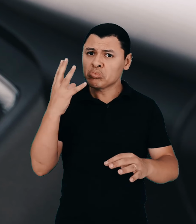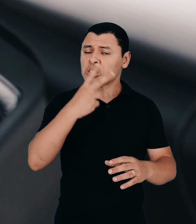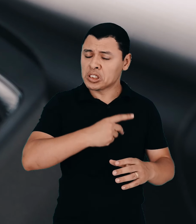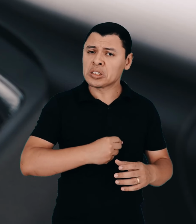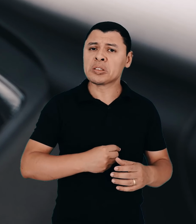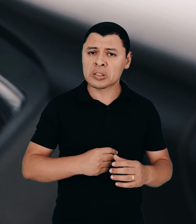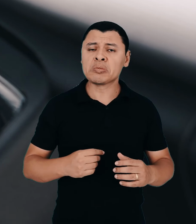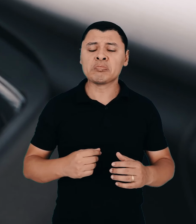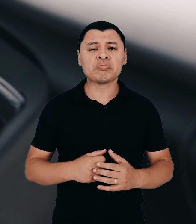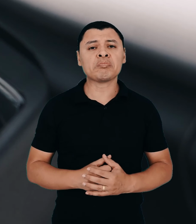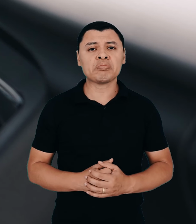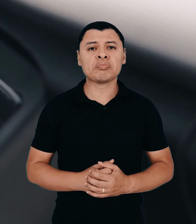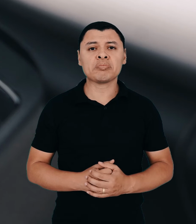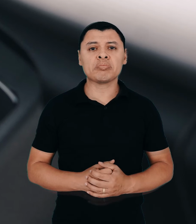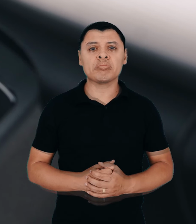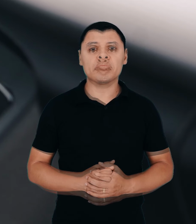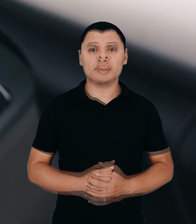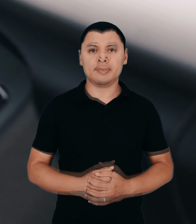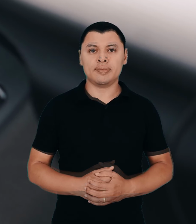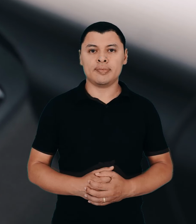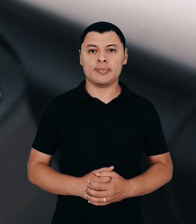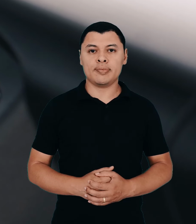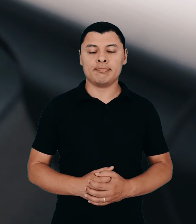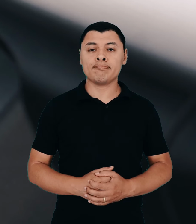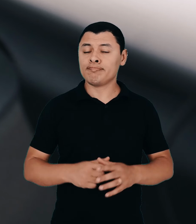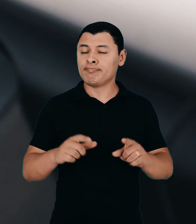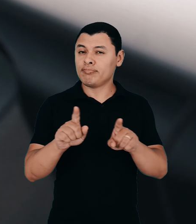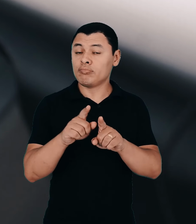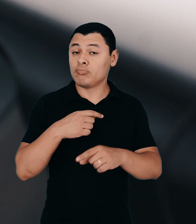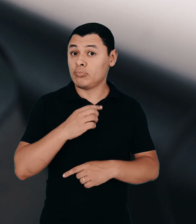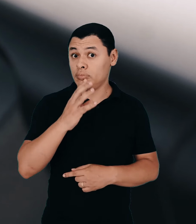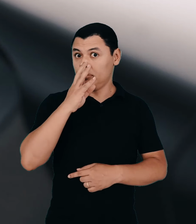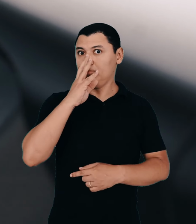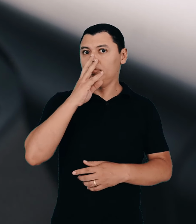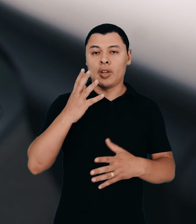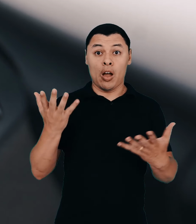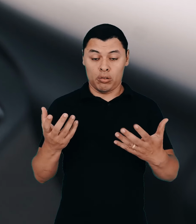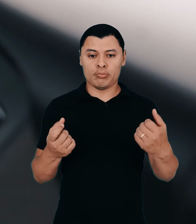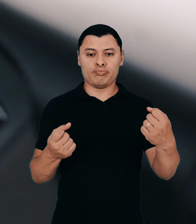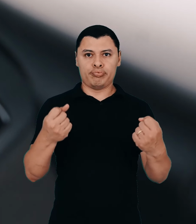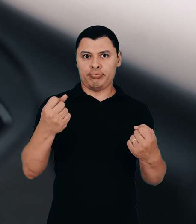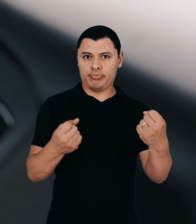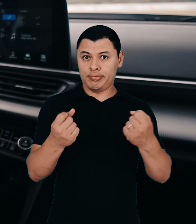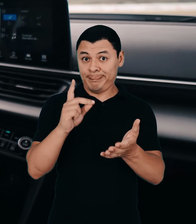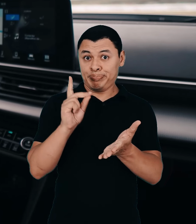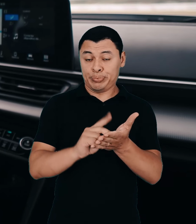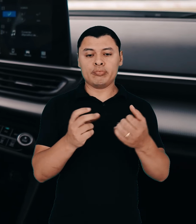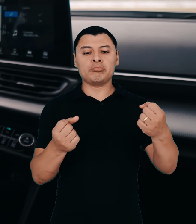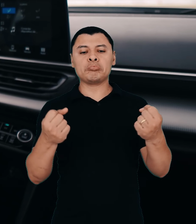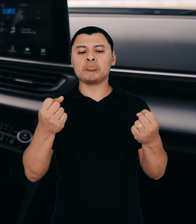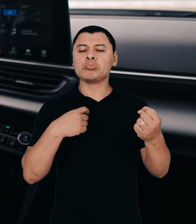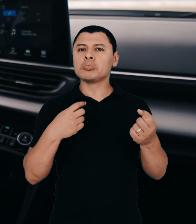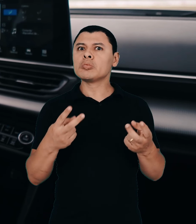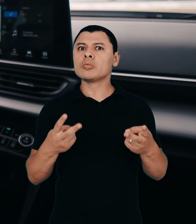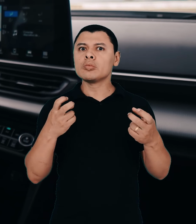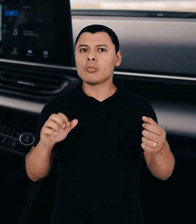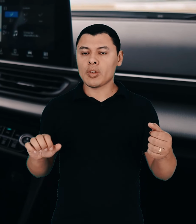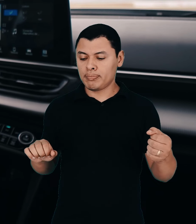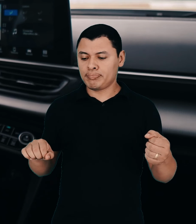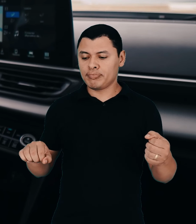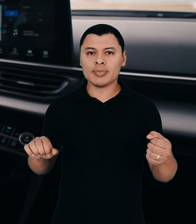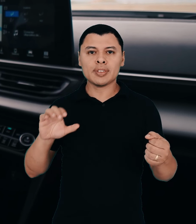bem limpa, bem elegante, né? Uma coisa que achei bem interessante rodando aqui com o carro, o câmbio, o